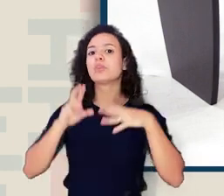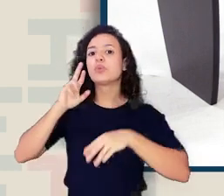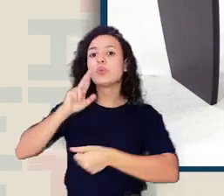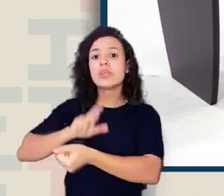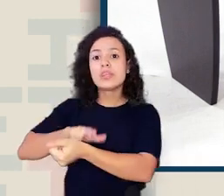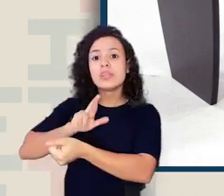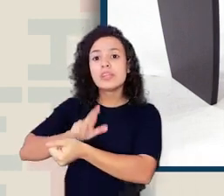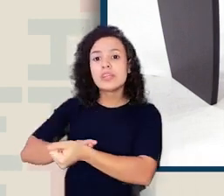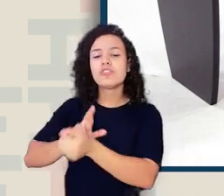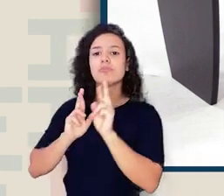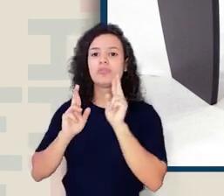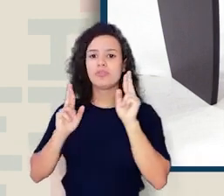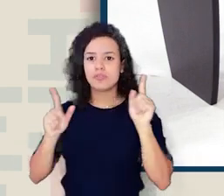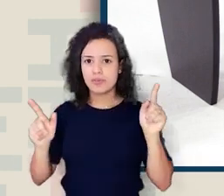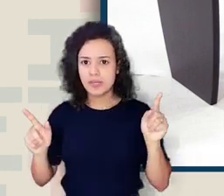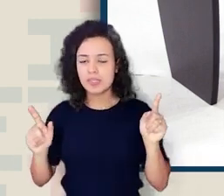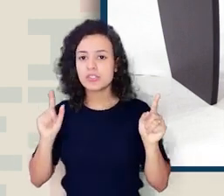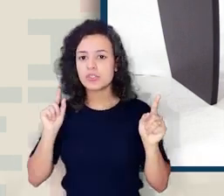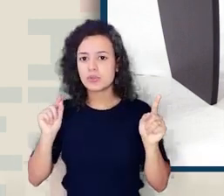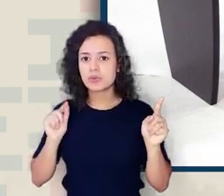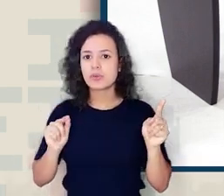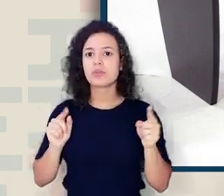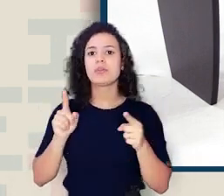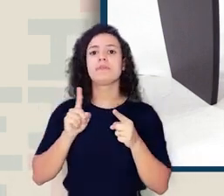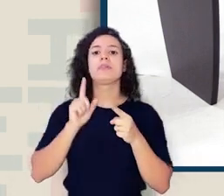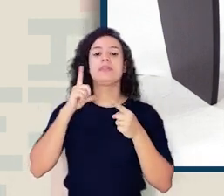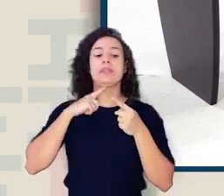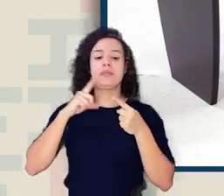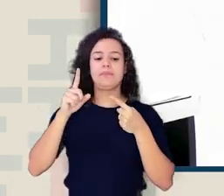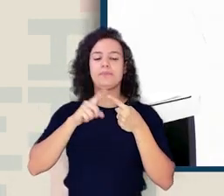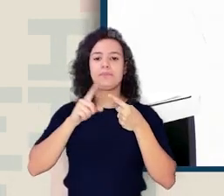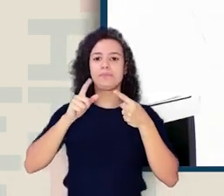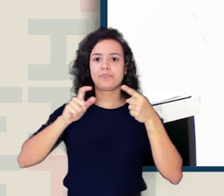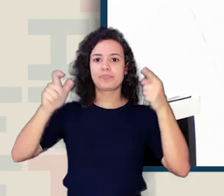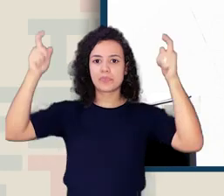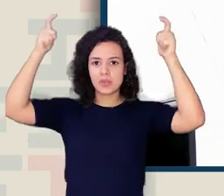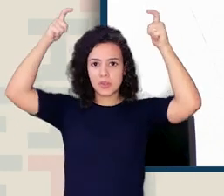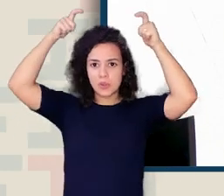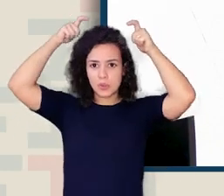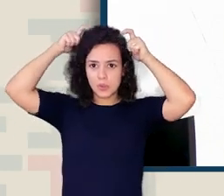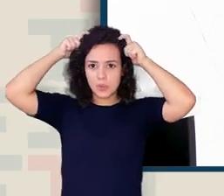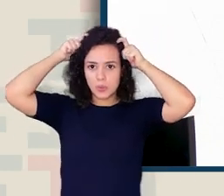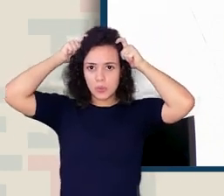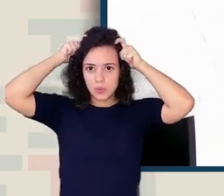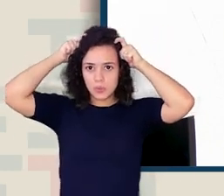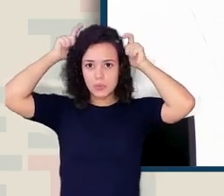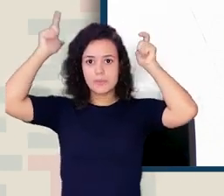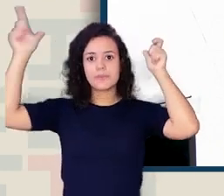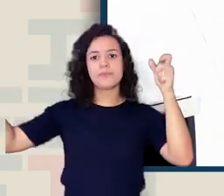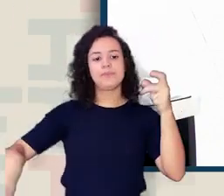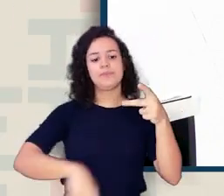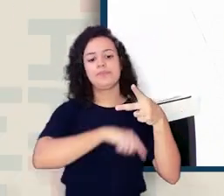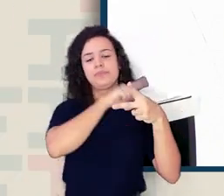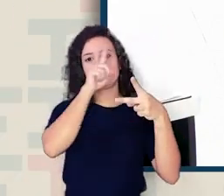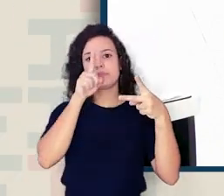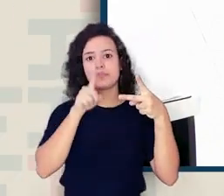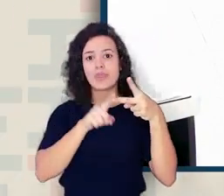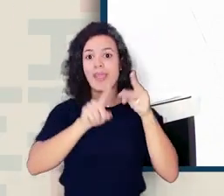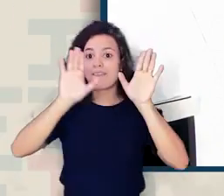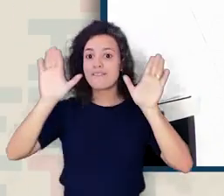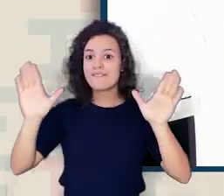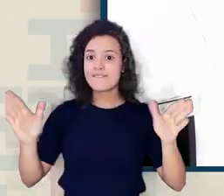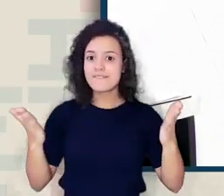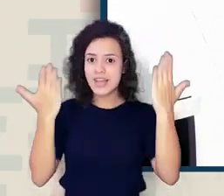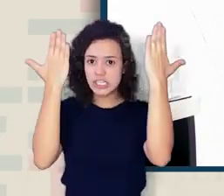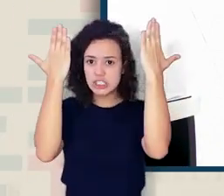de concepções rítmicas que fala de toque de coroação. Depois do toque de